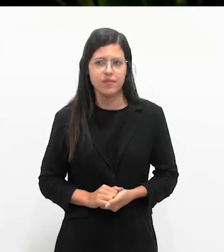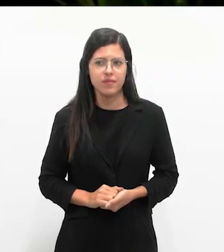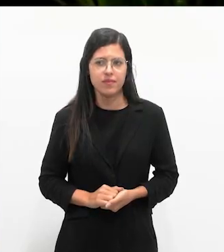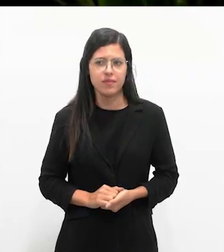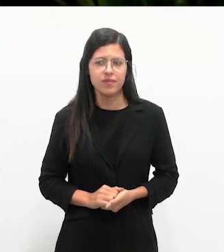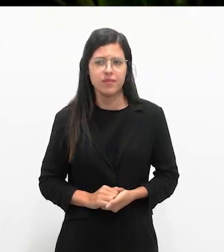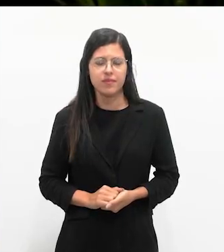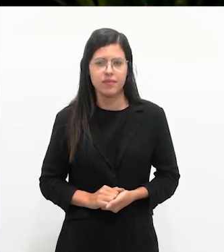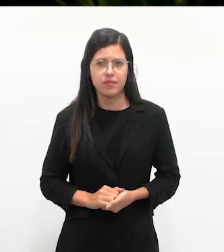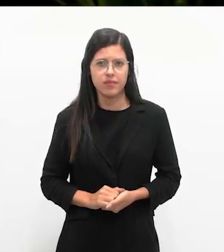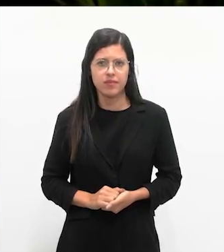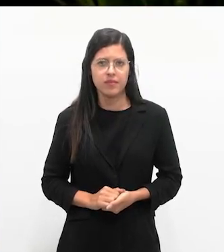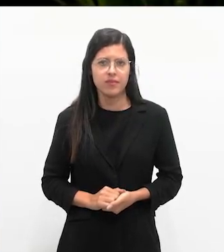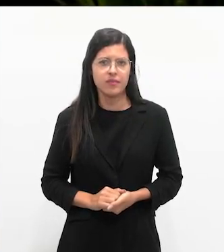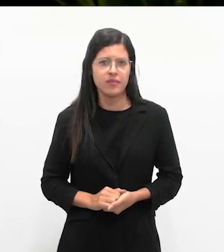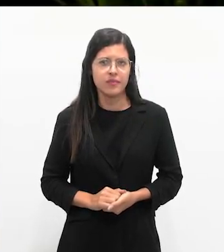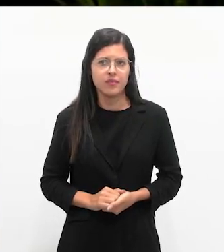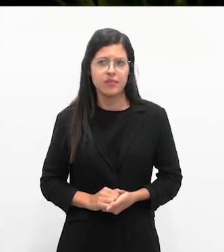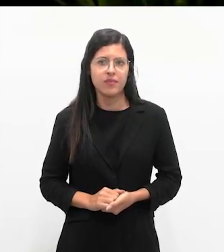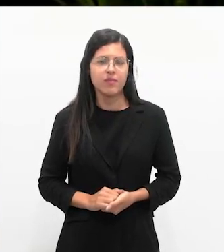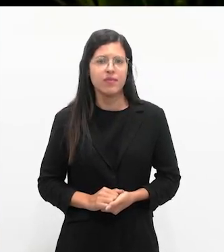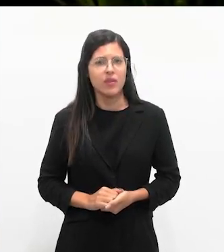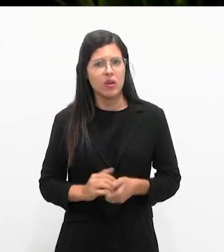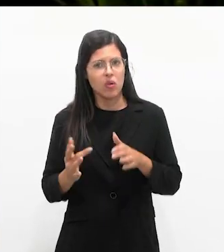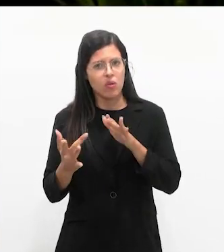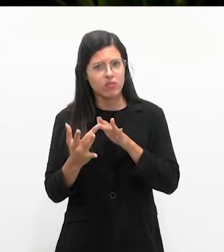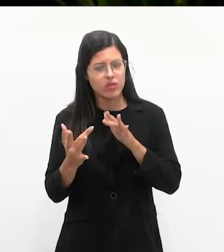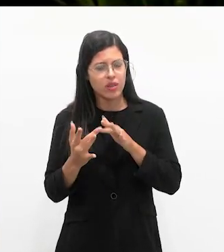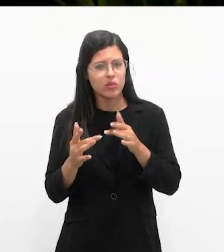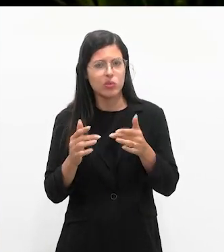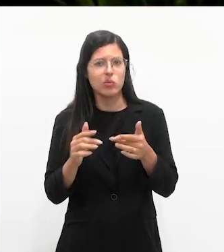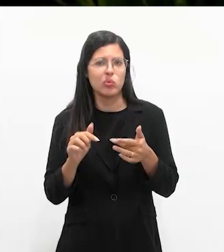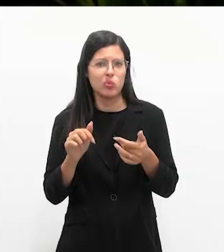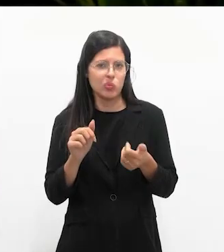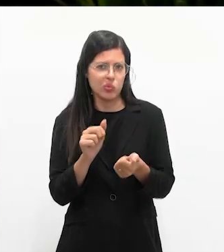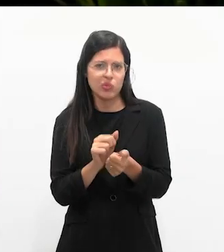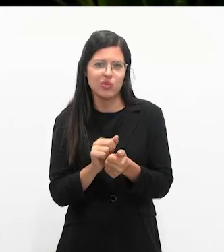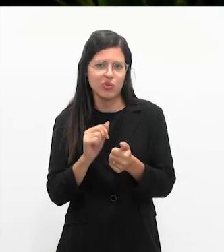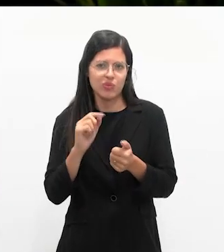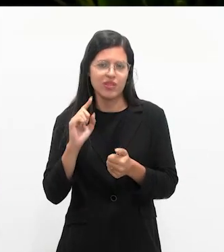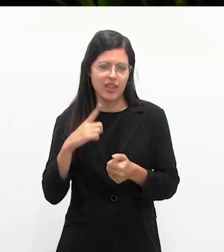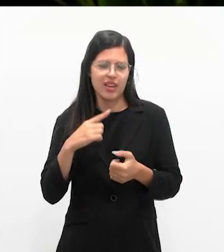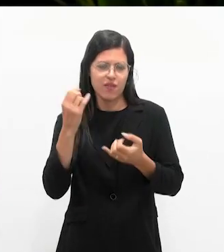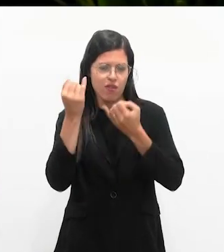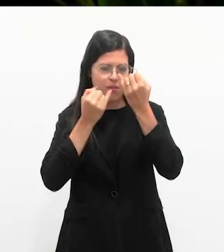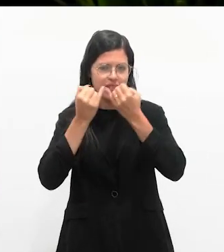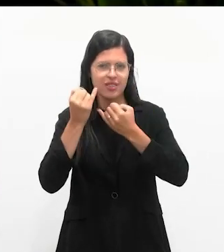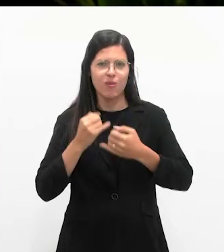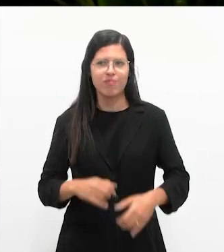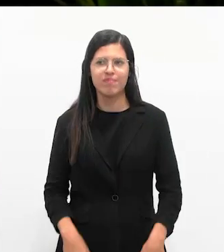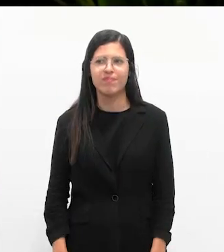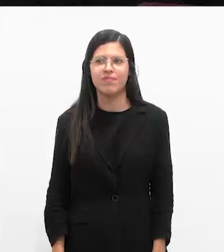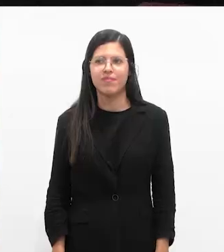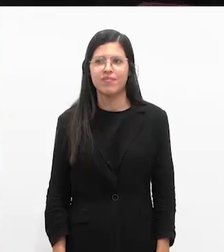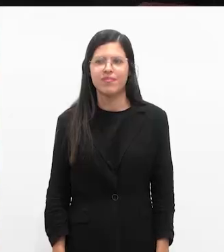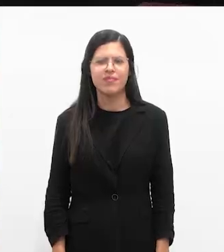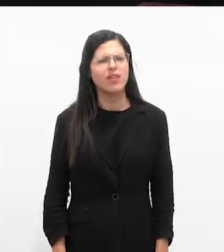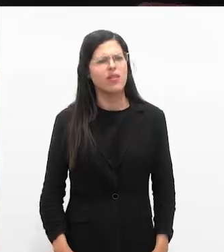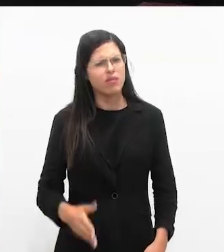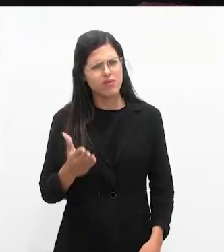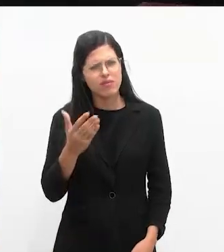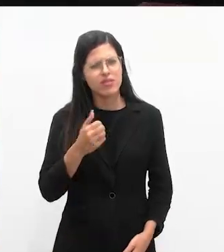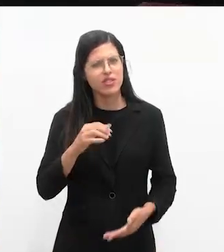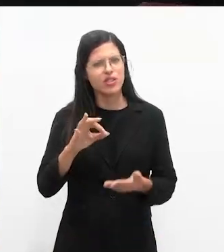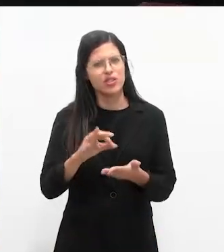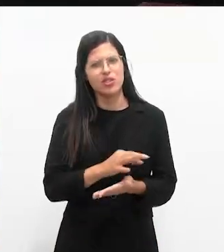21 3916 3177. Entre em contato conosco que nós vamos dar mais informações. Gente, vamos todo mundo